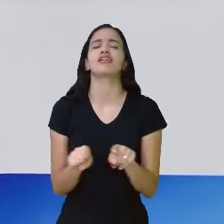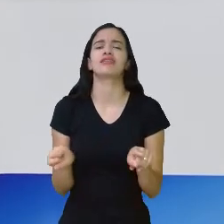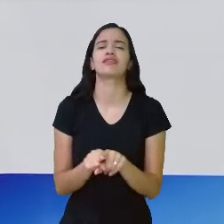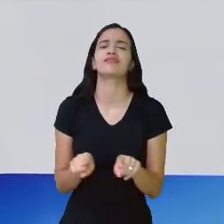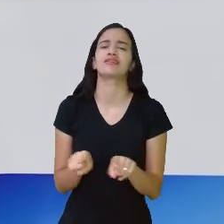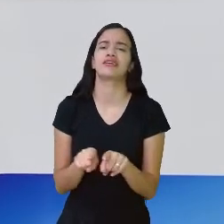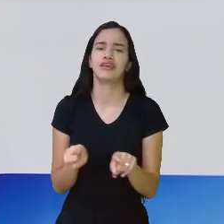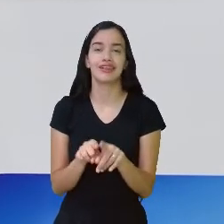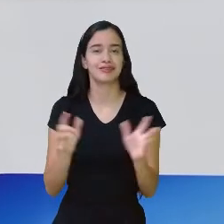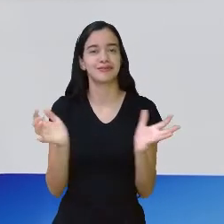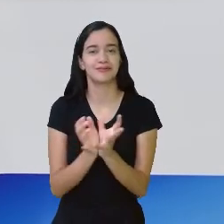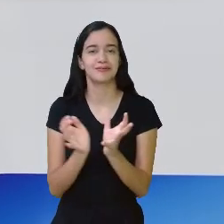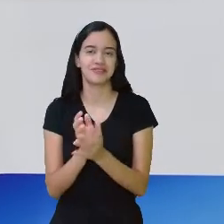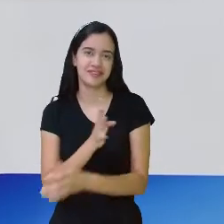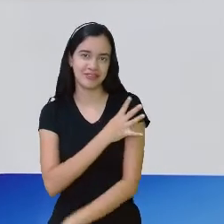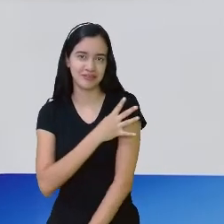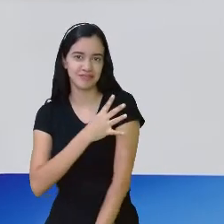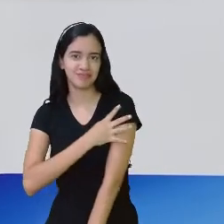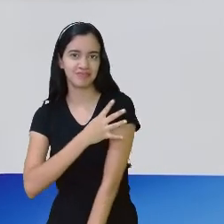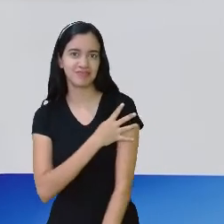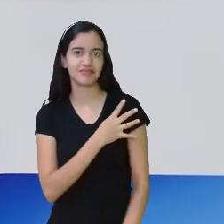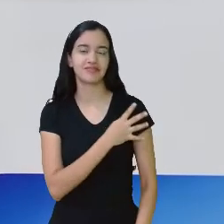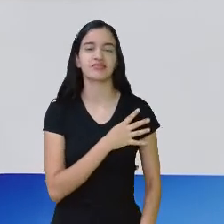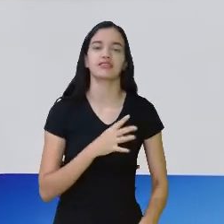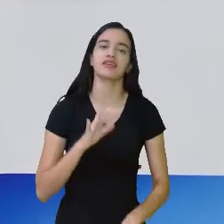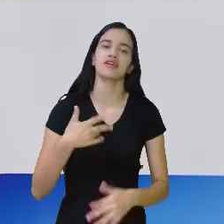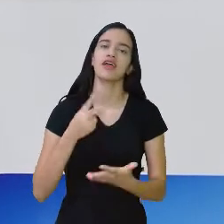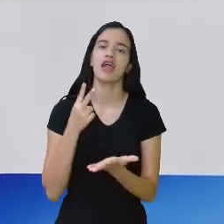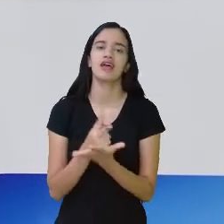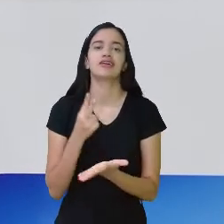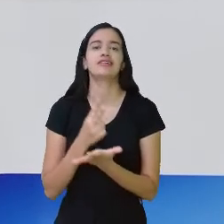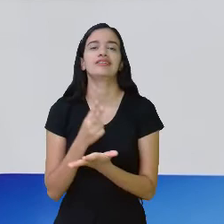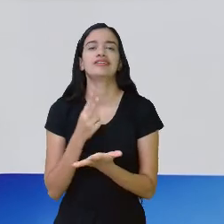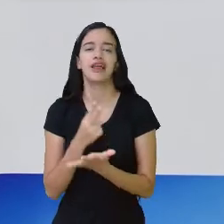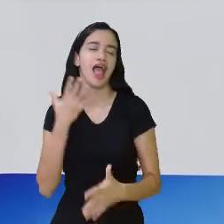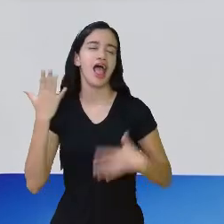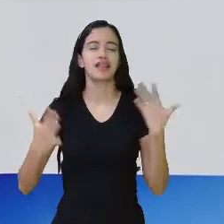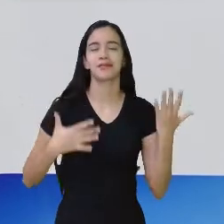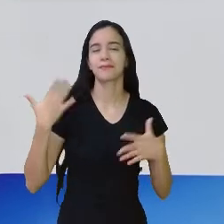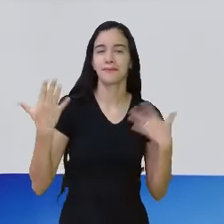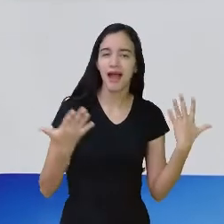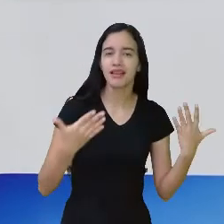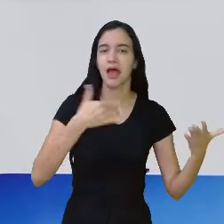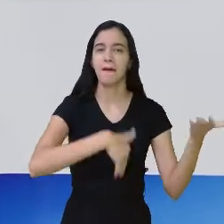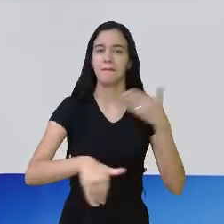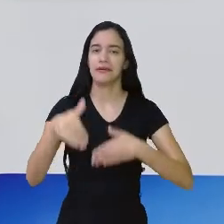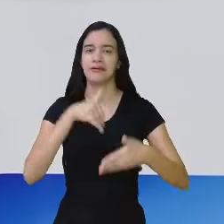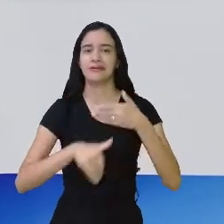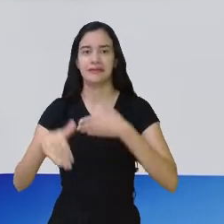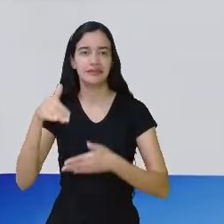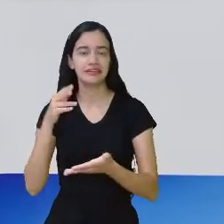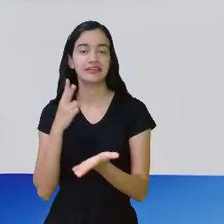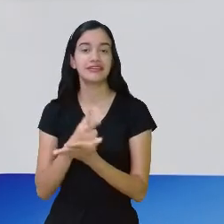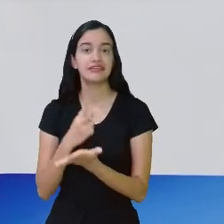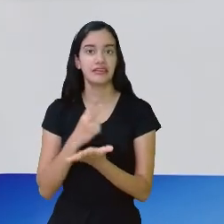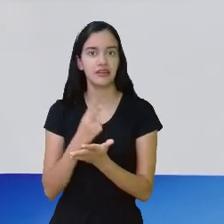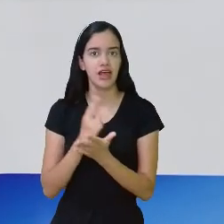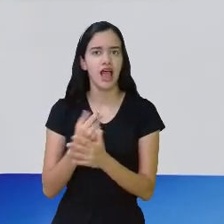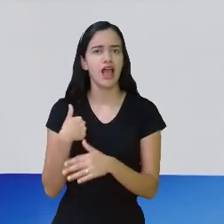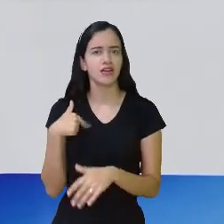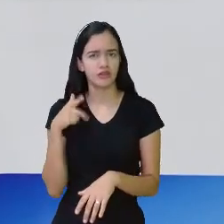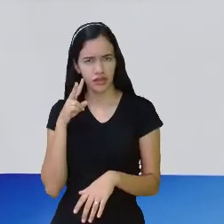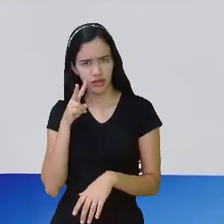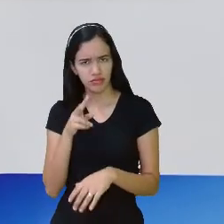saudades dessa turma do quarto ano. Estava sempre, que são sempre animados, participativos, estão sempre aí. E eu tenho